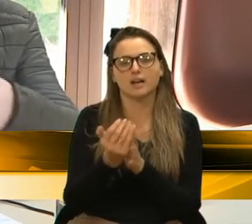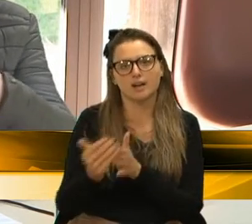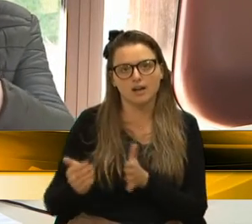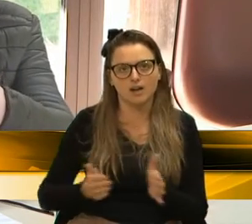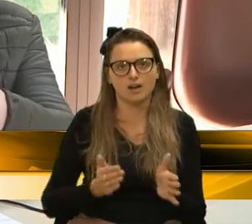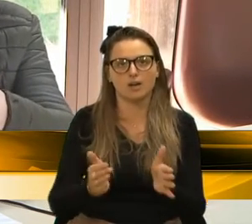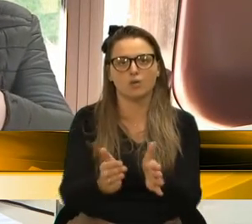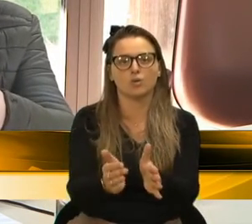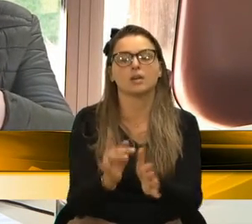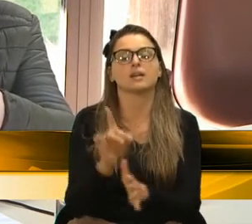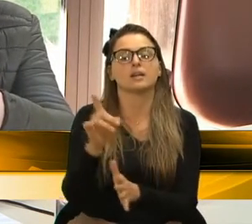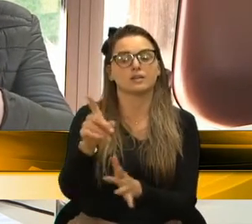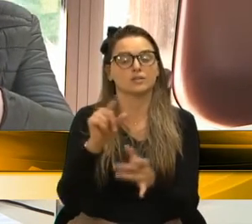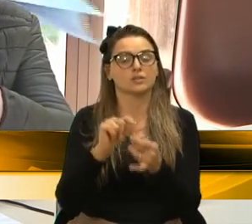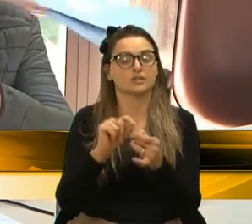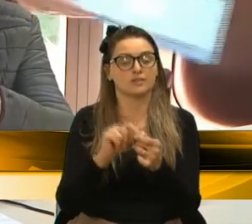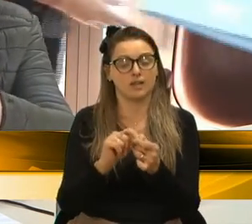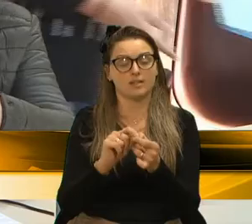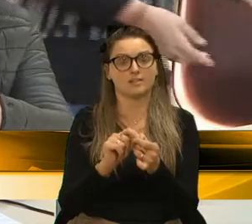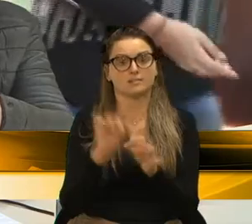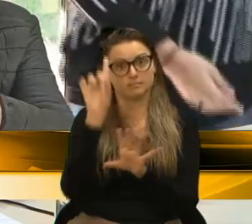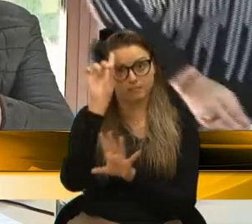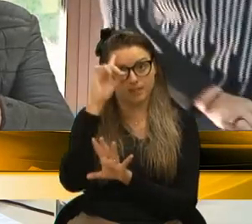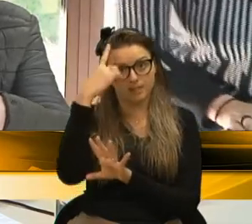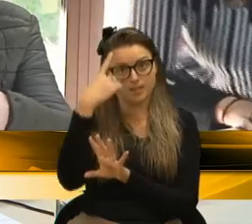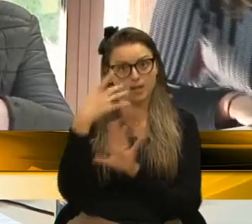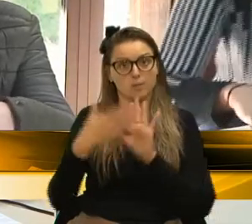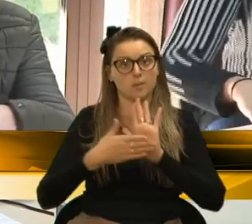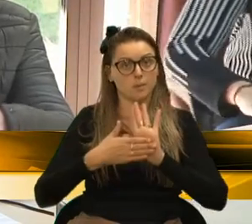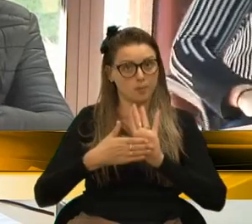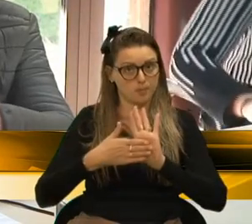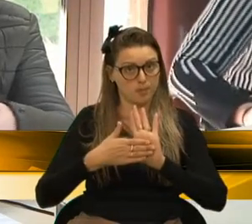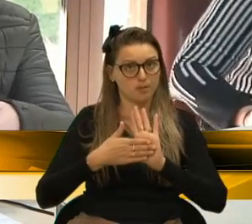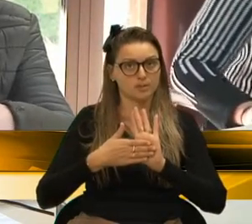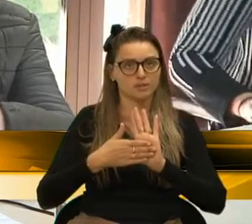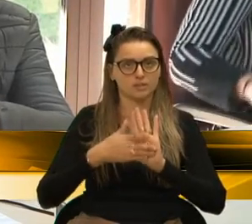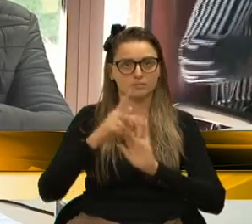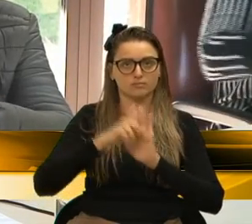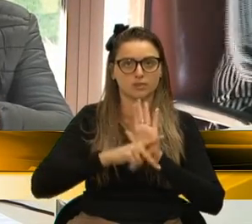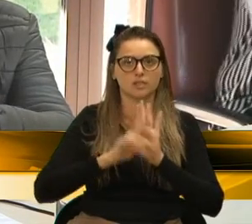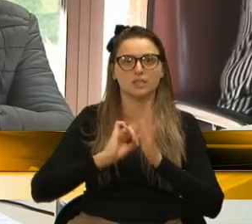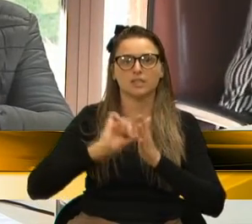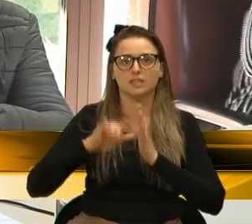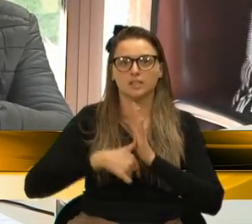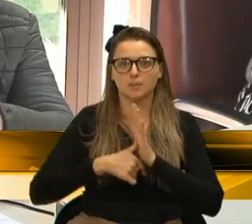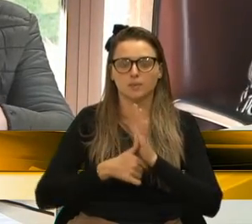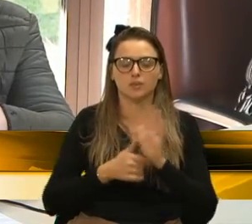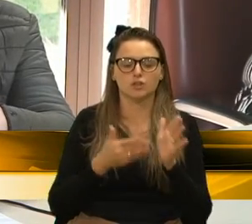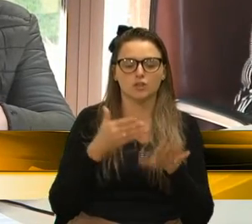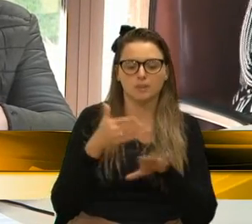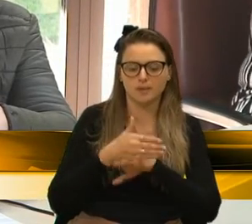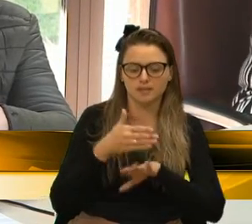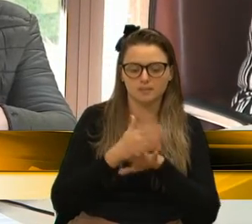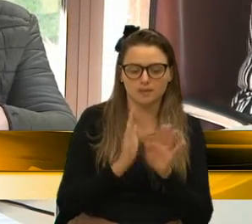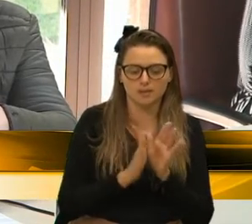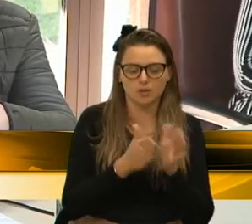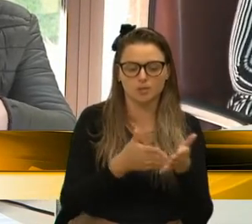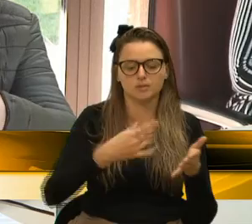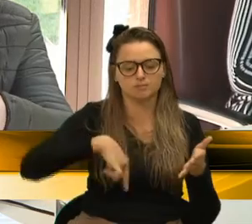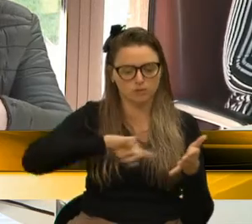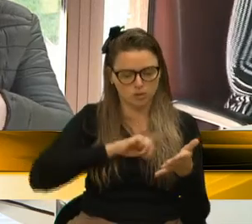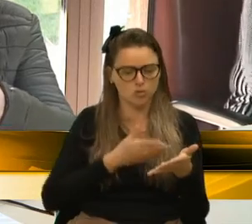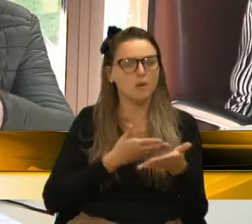e o senhor contempla a cidade também com essa iniciativa, que eu tenho certeza que, depois de passar pelas comissões, nós vamos aprovar esse projeto aqui em